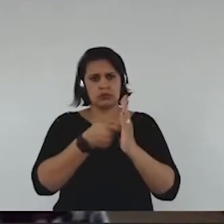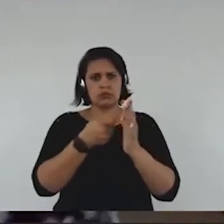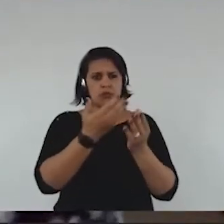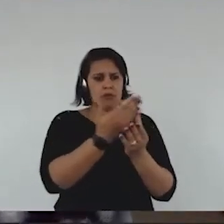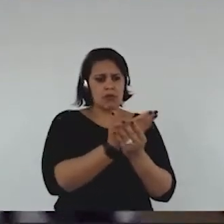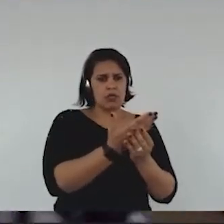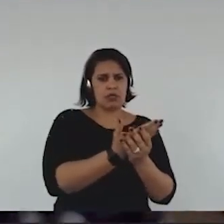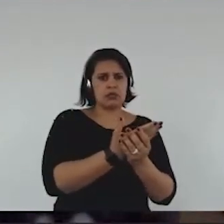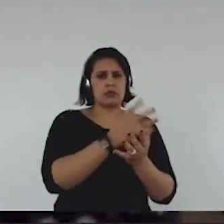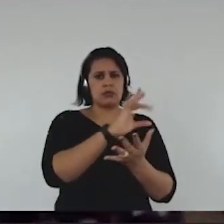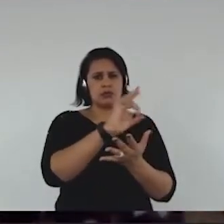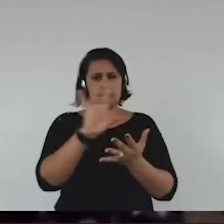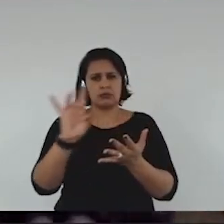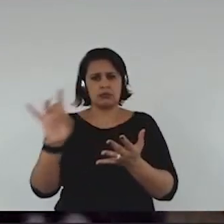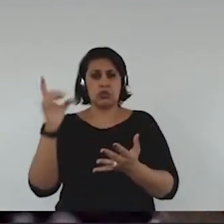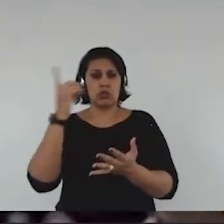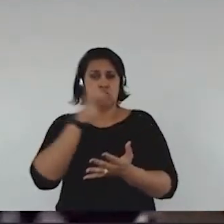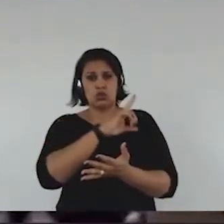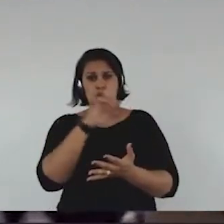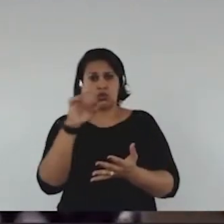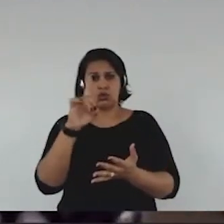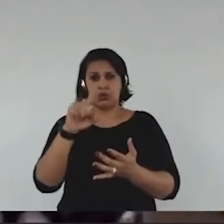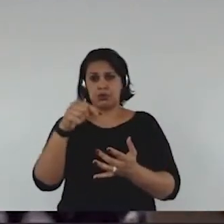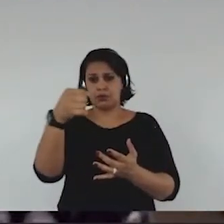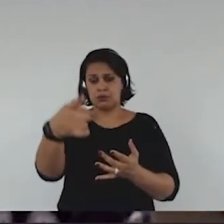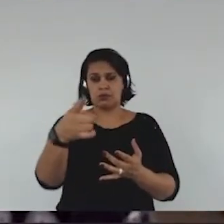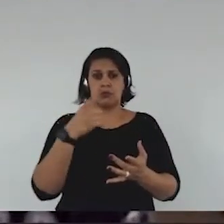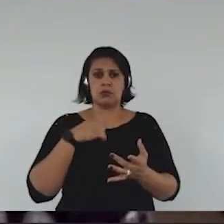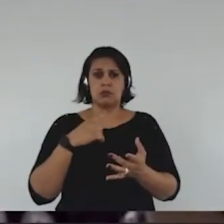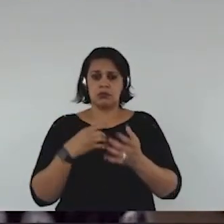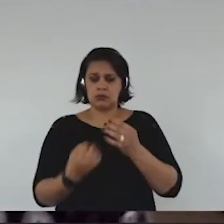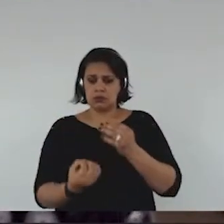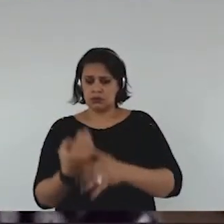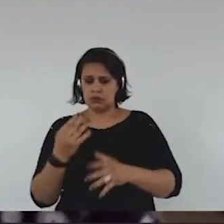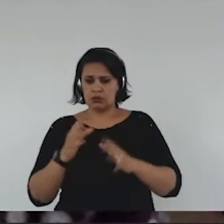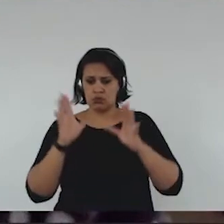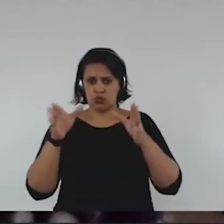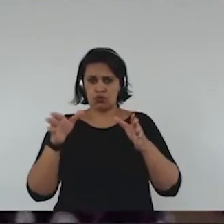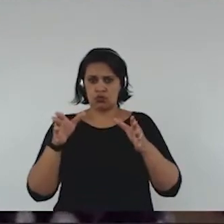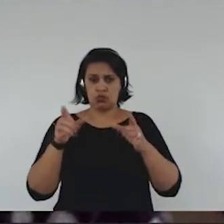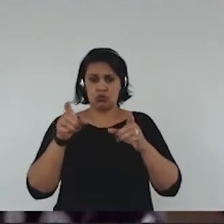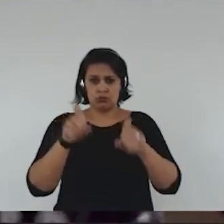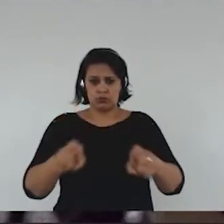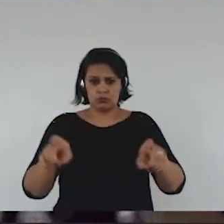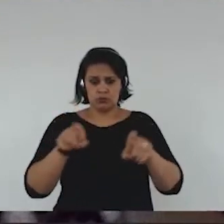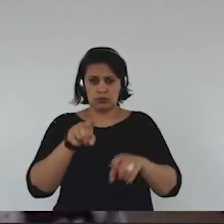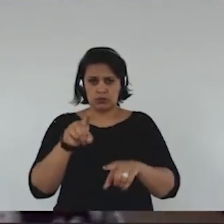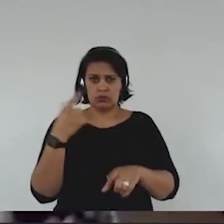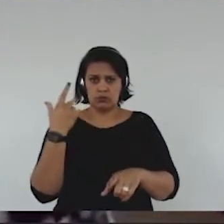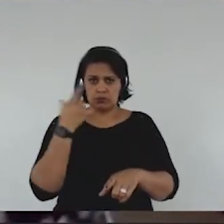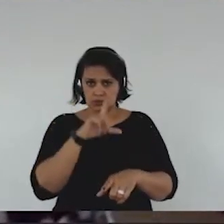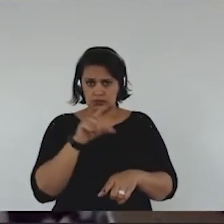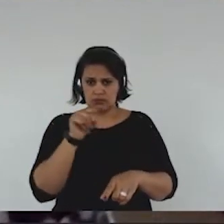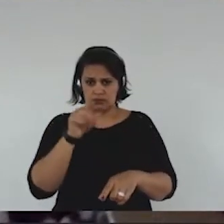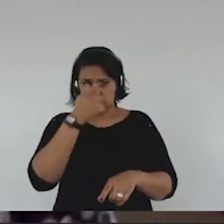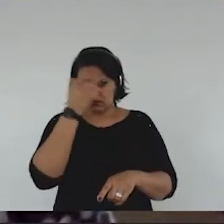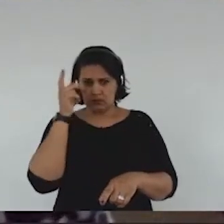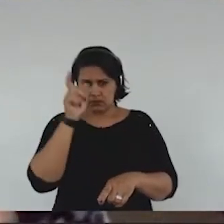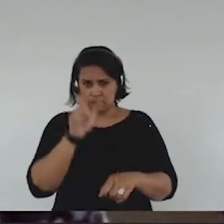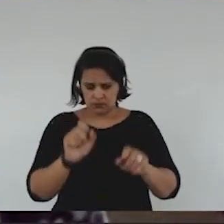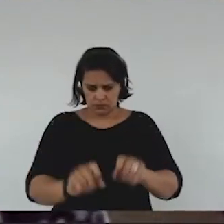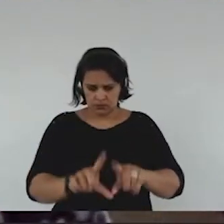dia seguinte, colocavam numa pasta geral de acesso do case manager